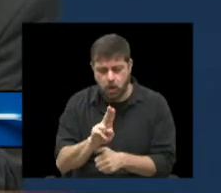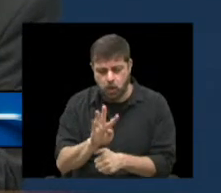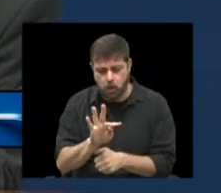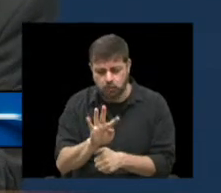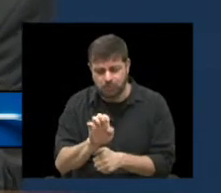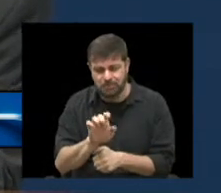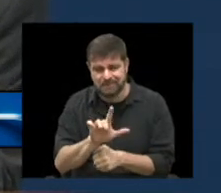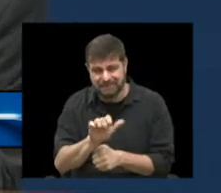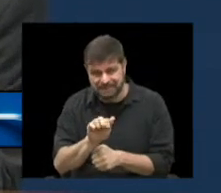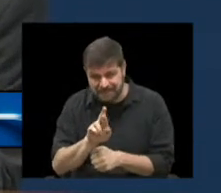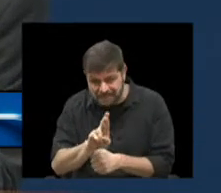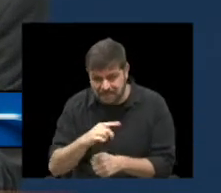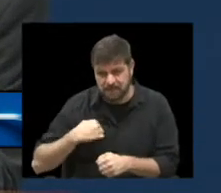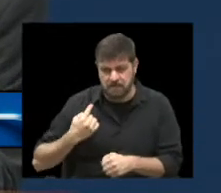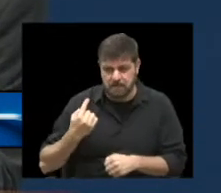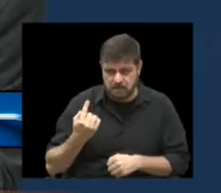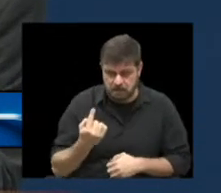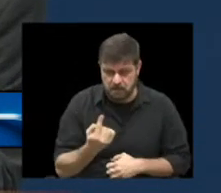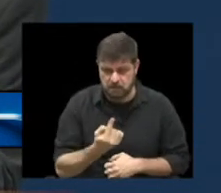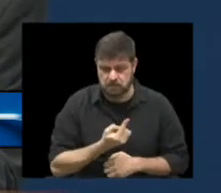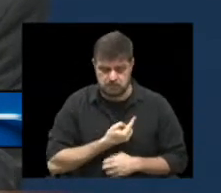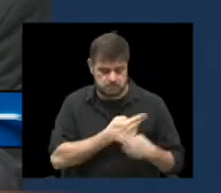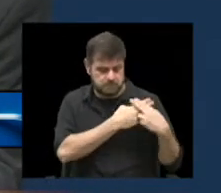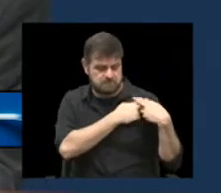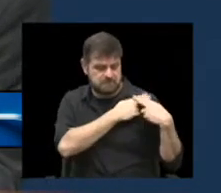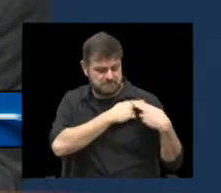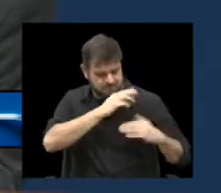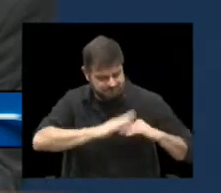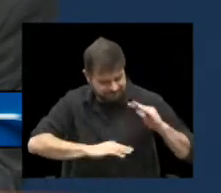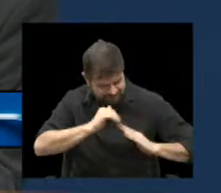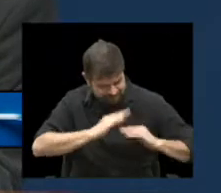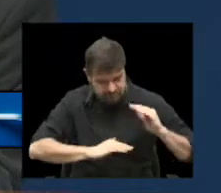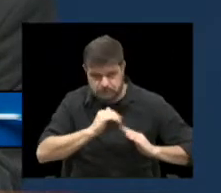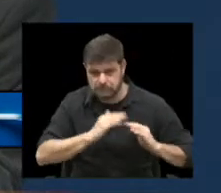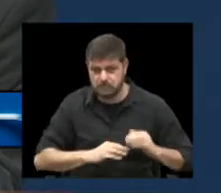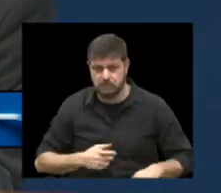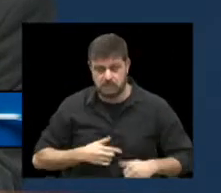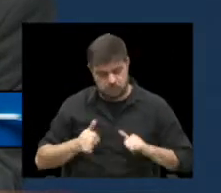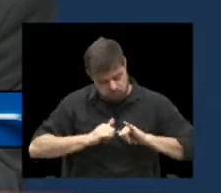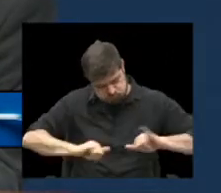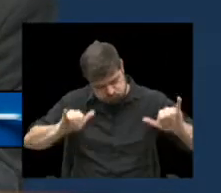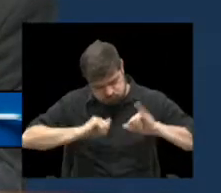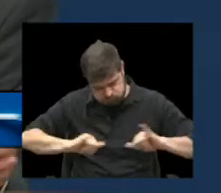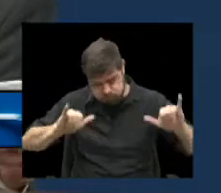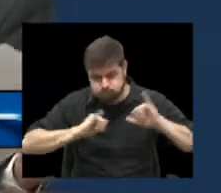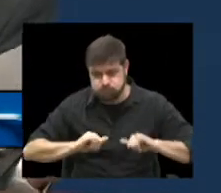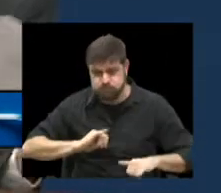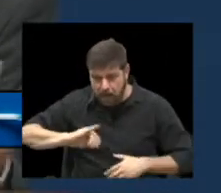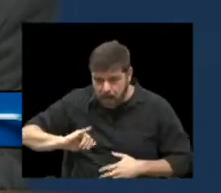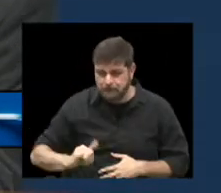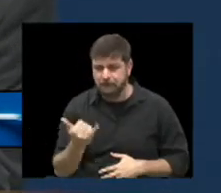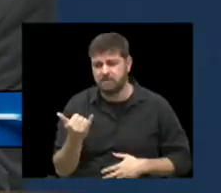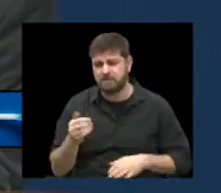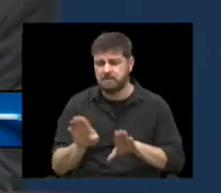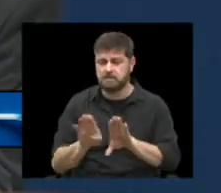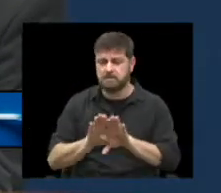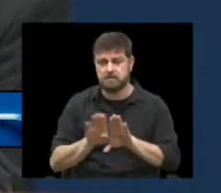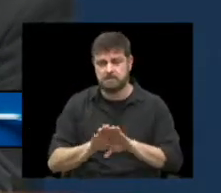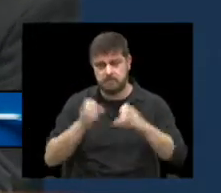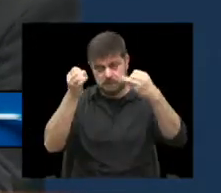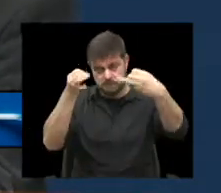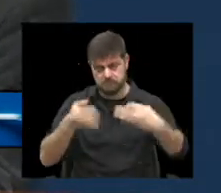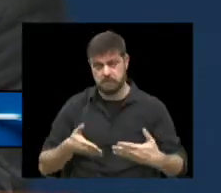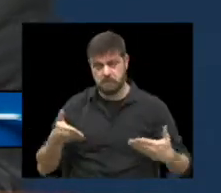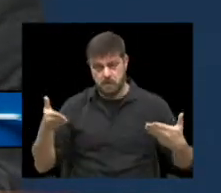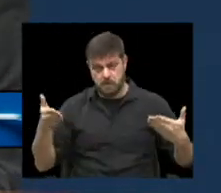coorganizadores dessa importante atividade, né? Então era essa a informação que eu gostaria de passar. E aproveito, presidente, para falar que estive